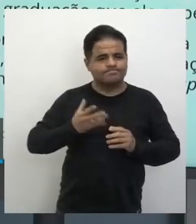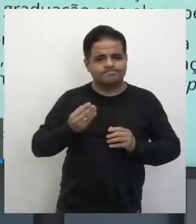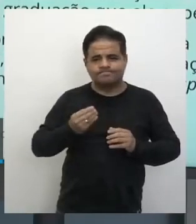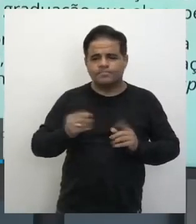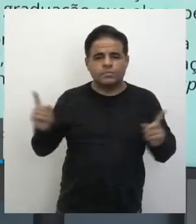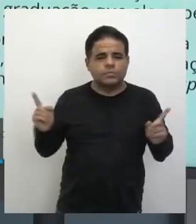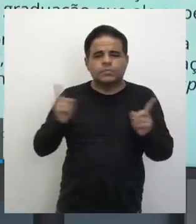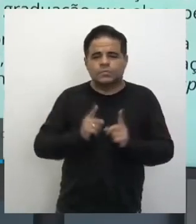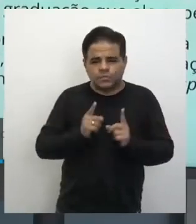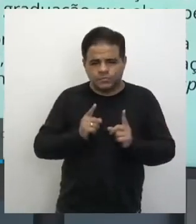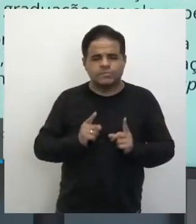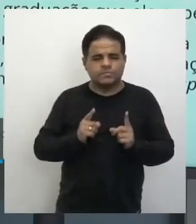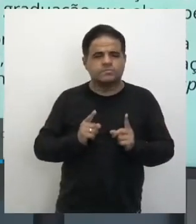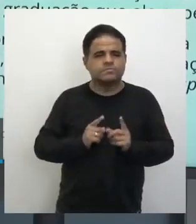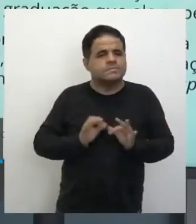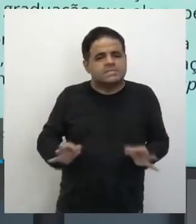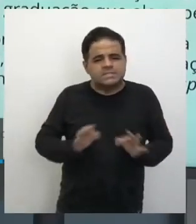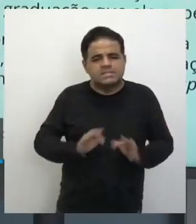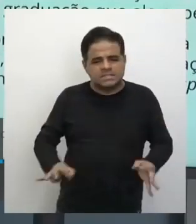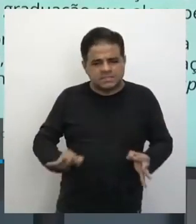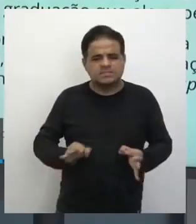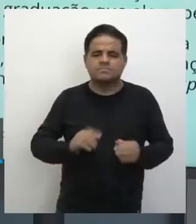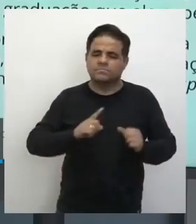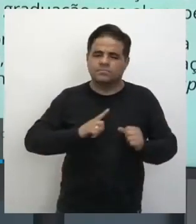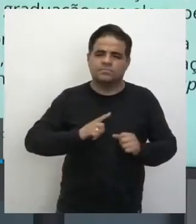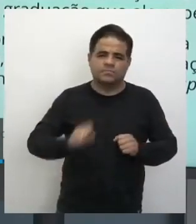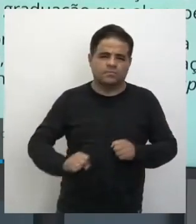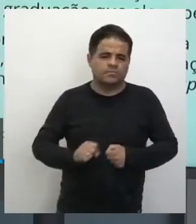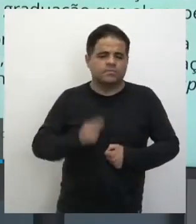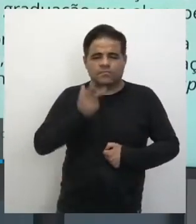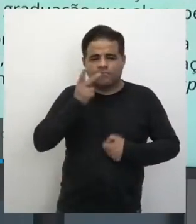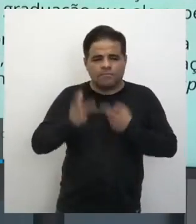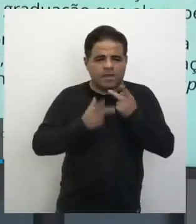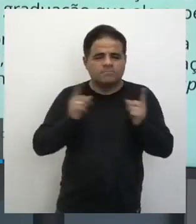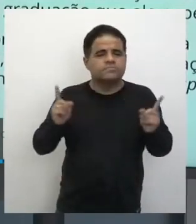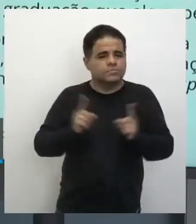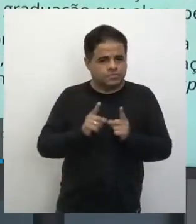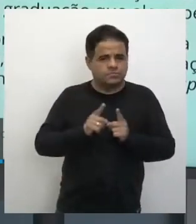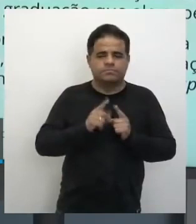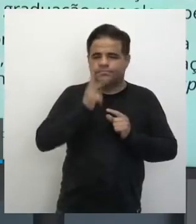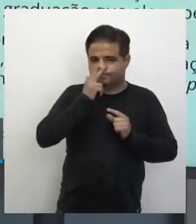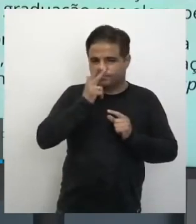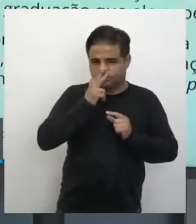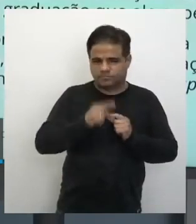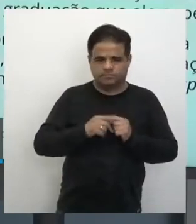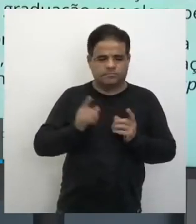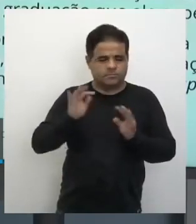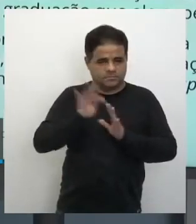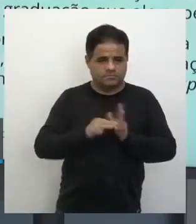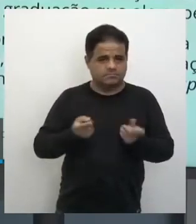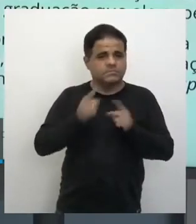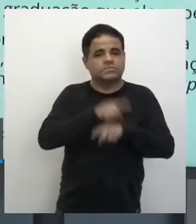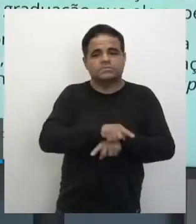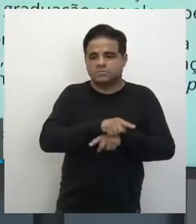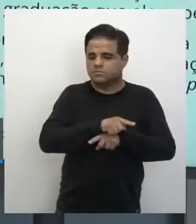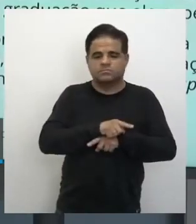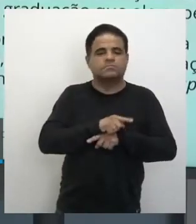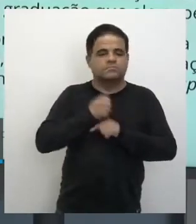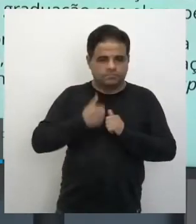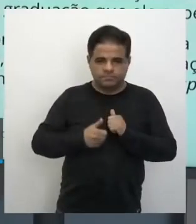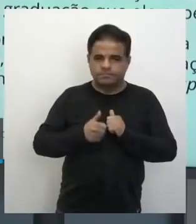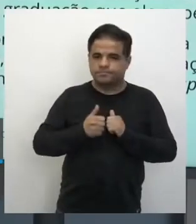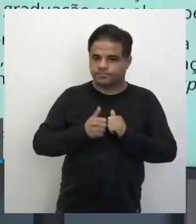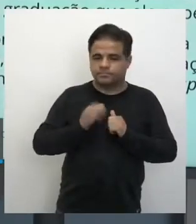sabe, curtinho, né? Muito simples, né? Com falas curtas, parece mais um texto em versos do que um texto em prosa,